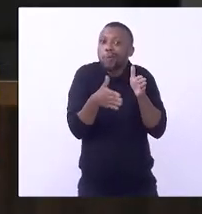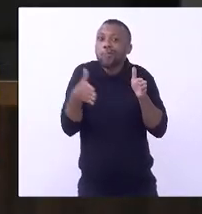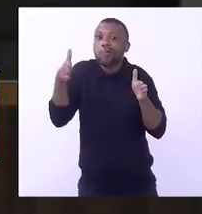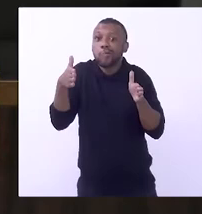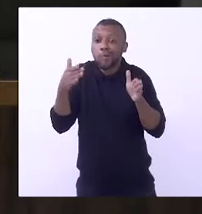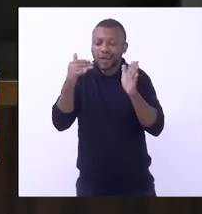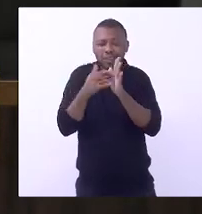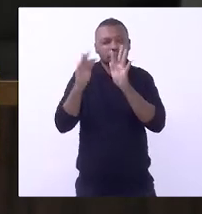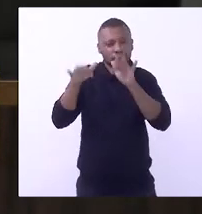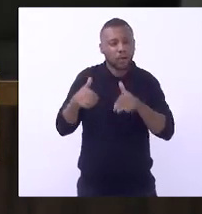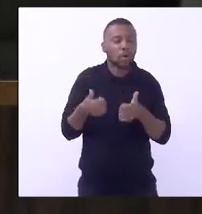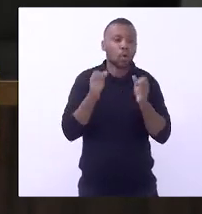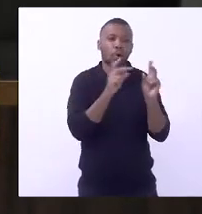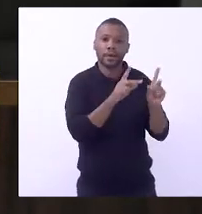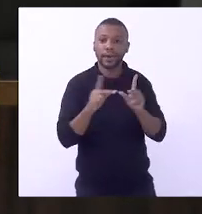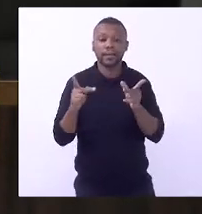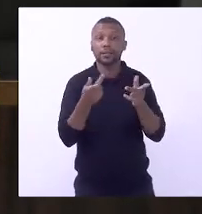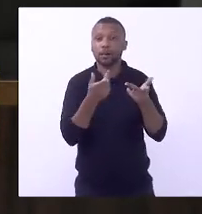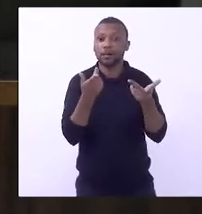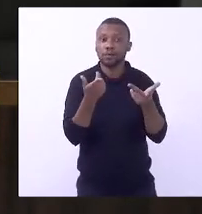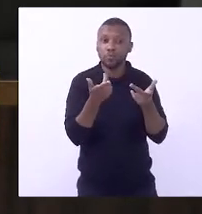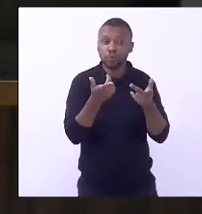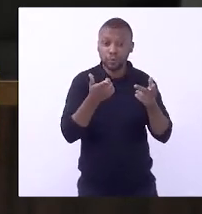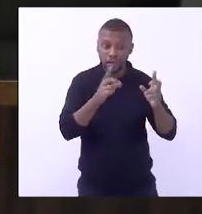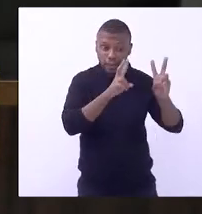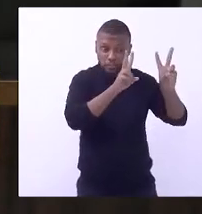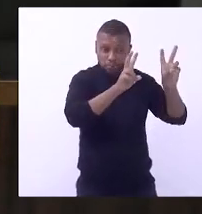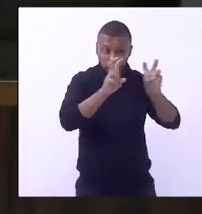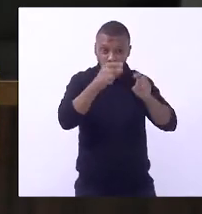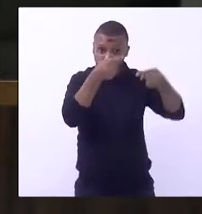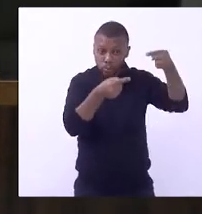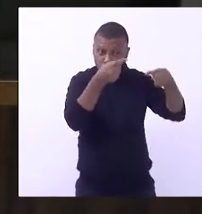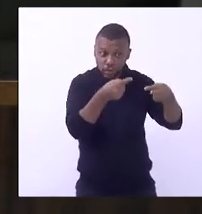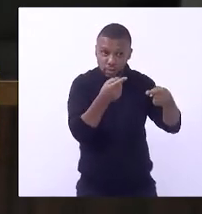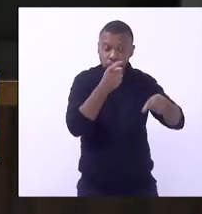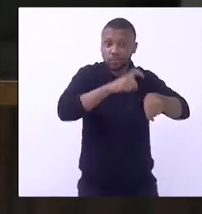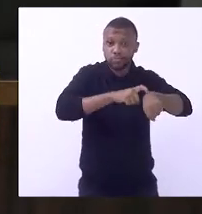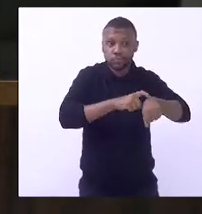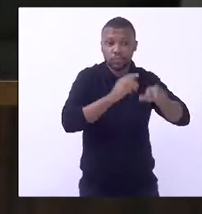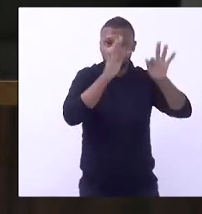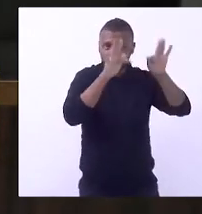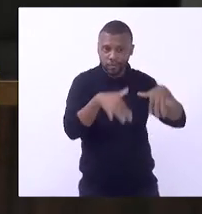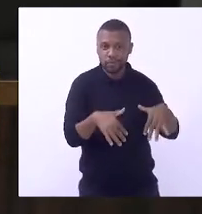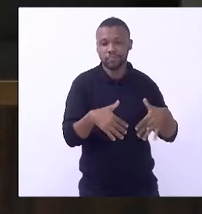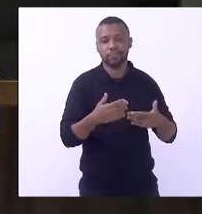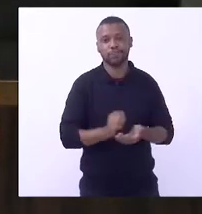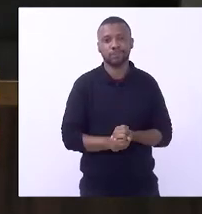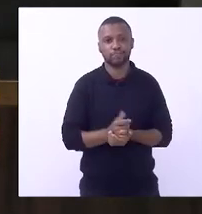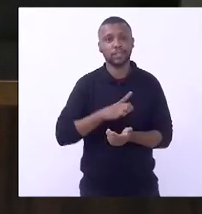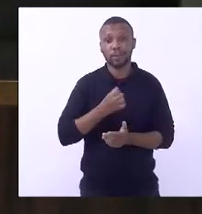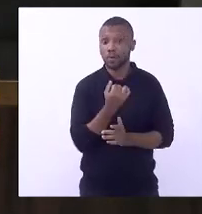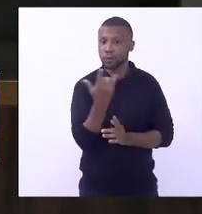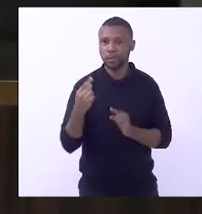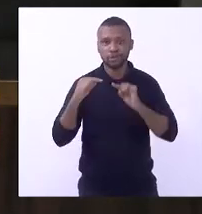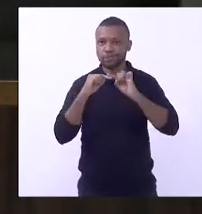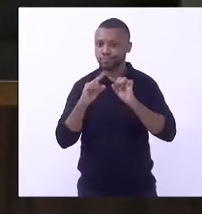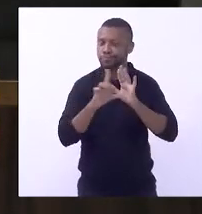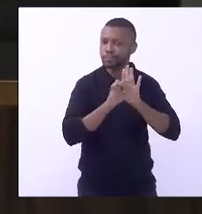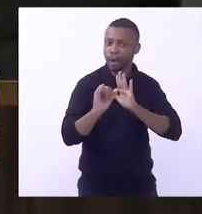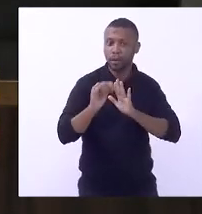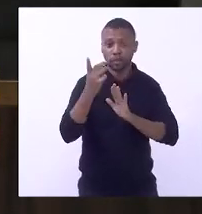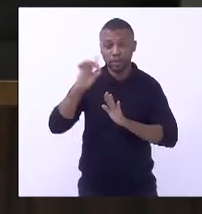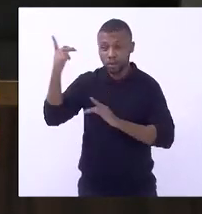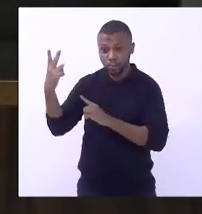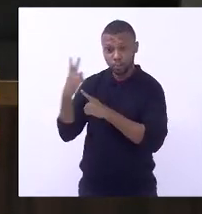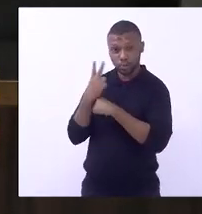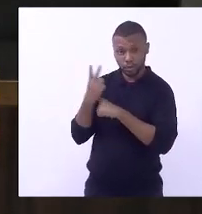Ok. Nada mais a tratar na presente ordem do dia, mesmo está encerrada. Havendo número legal sobre a proteção de Deus, iniciamos